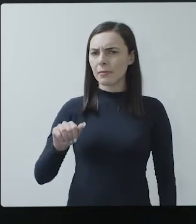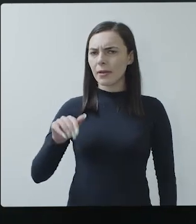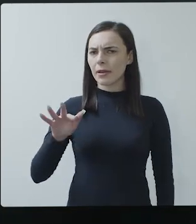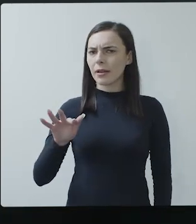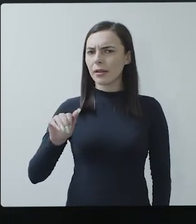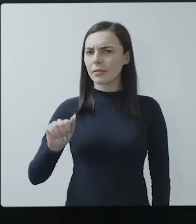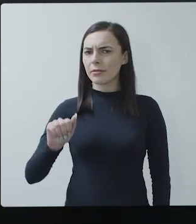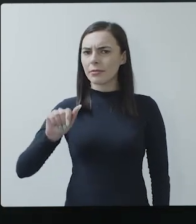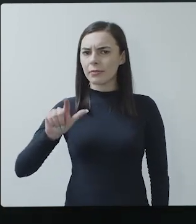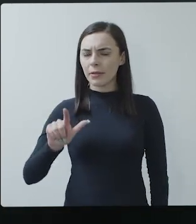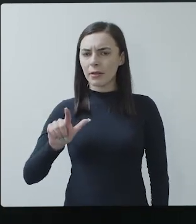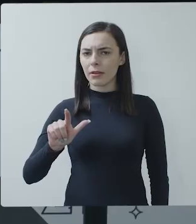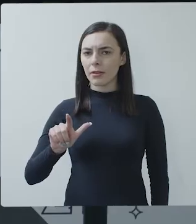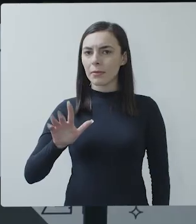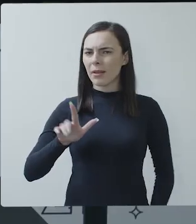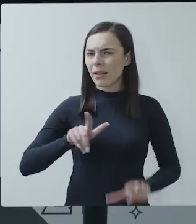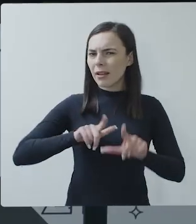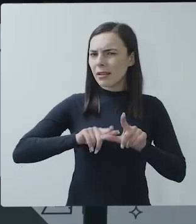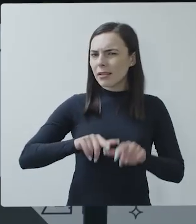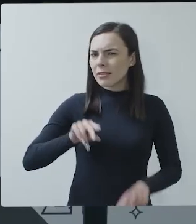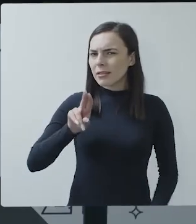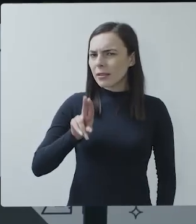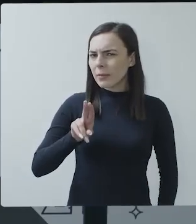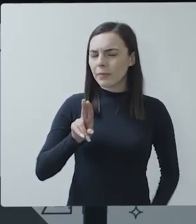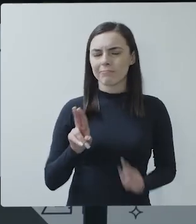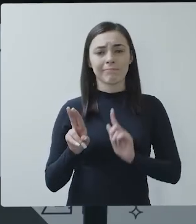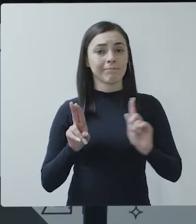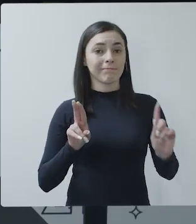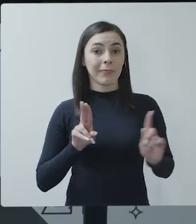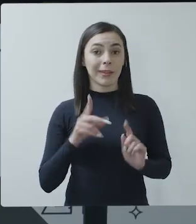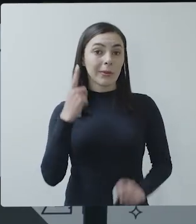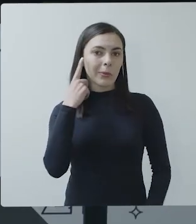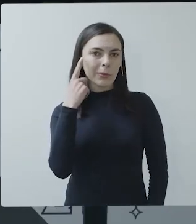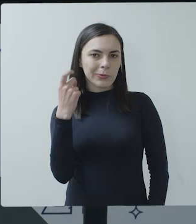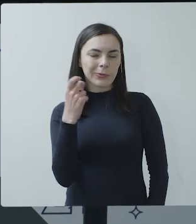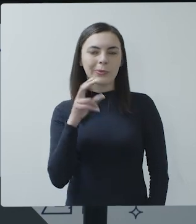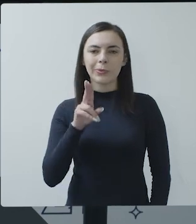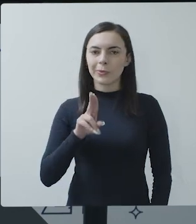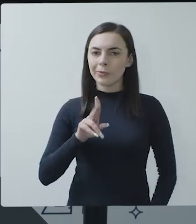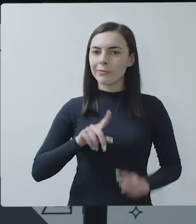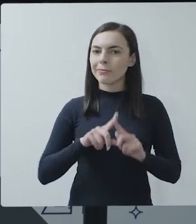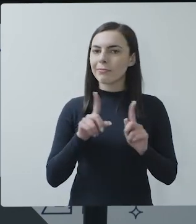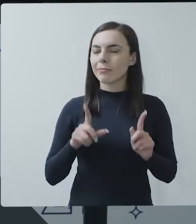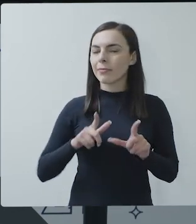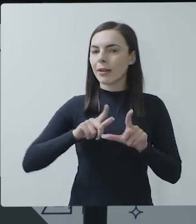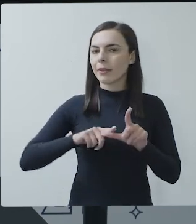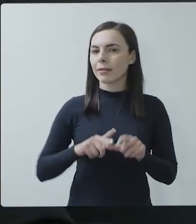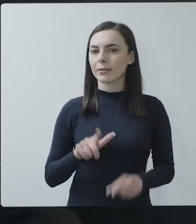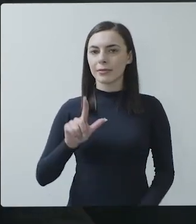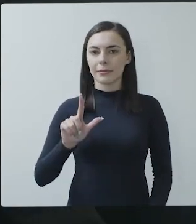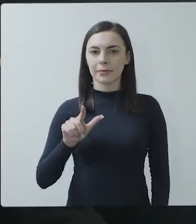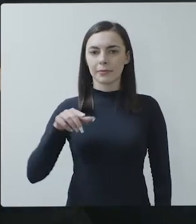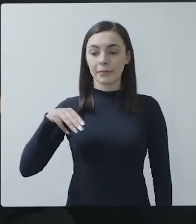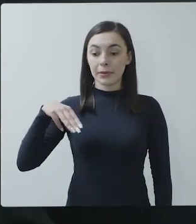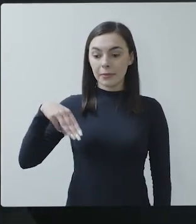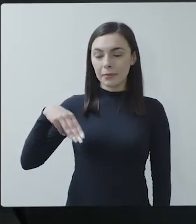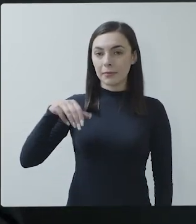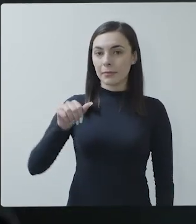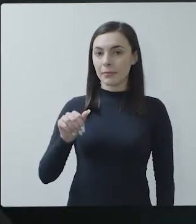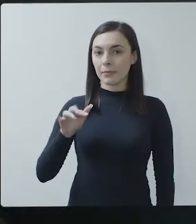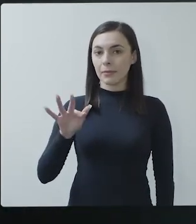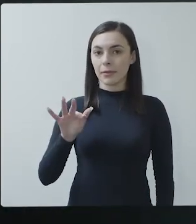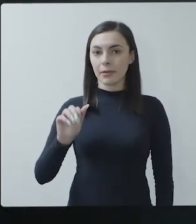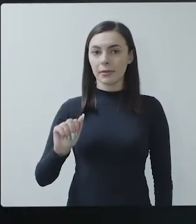é a letra U. É uma letra que faz o som do U. Ma, Fá, U. A letra L. Ma, Fá,